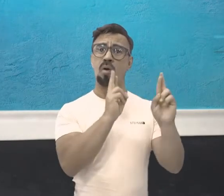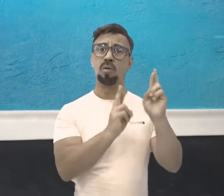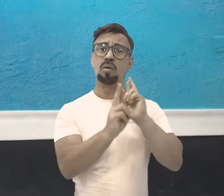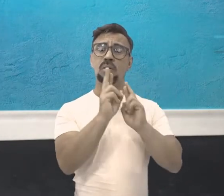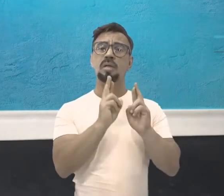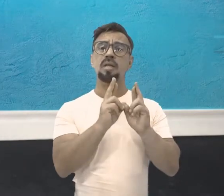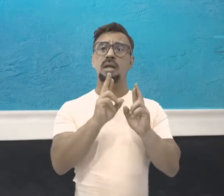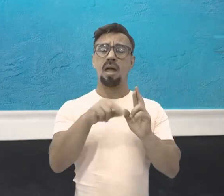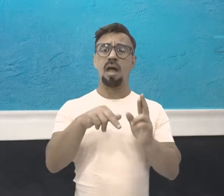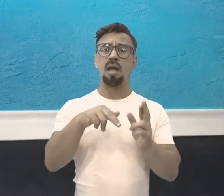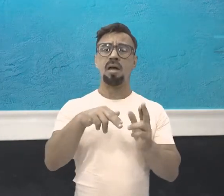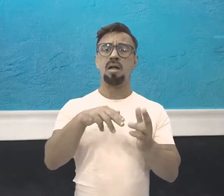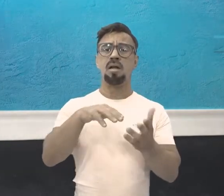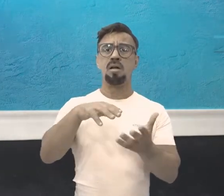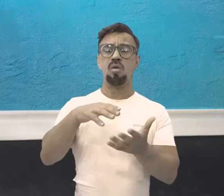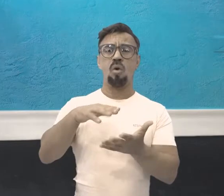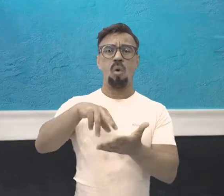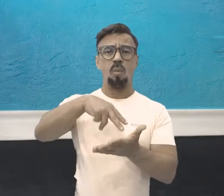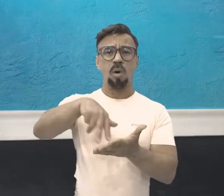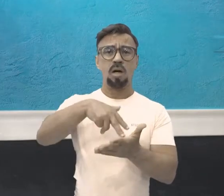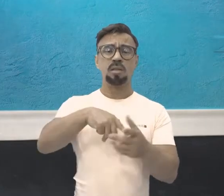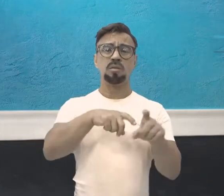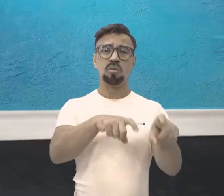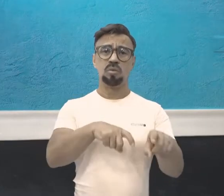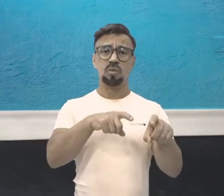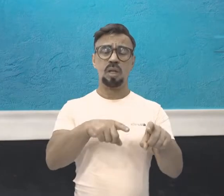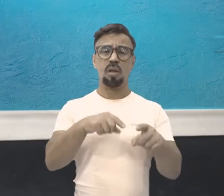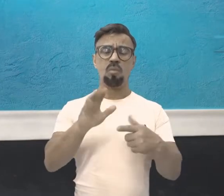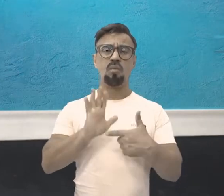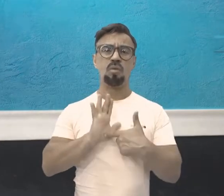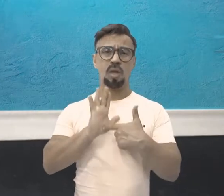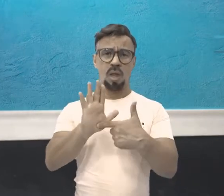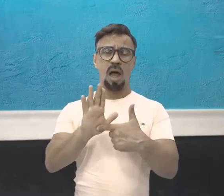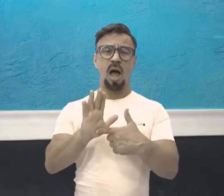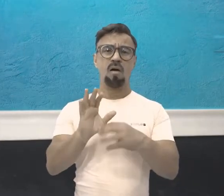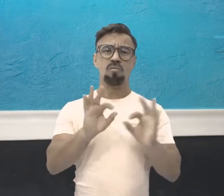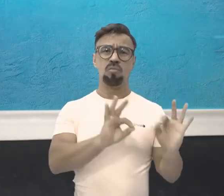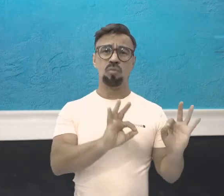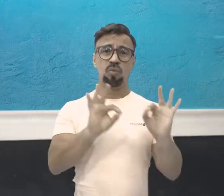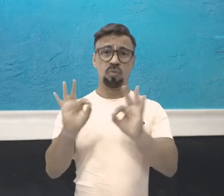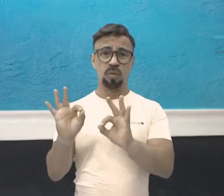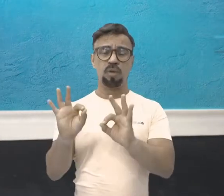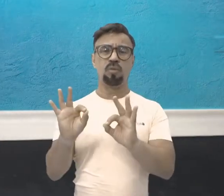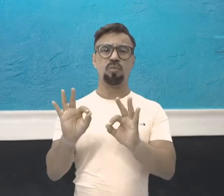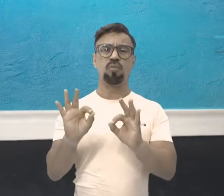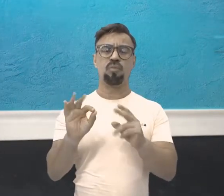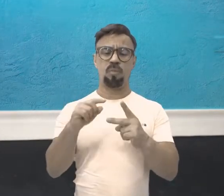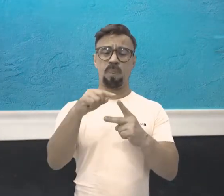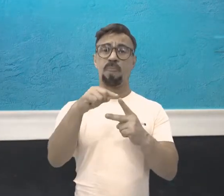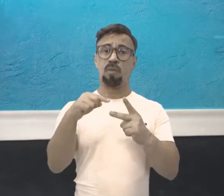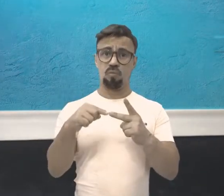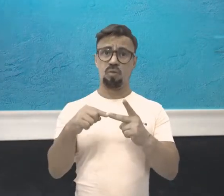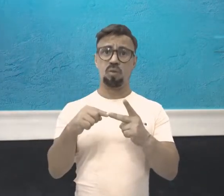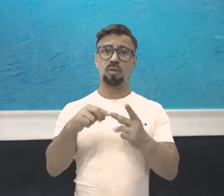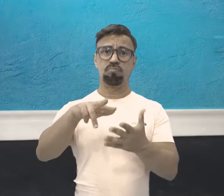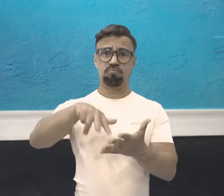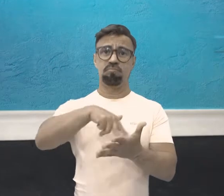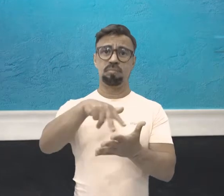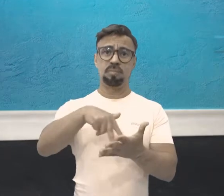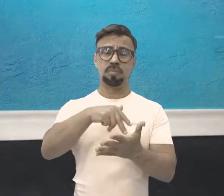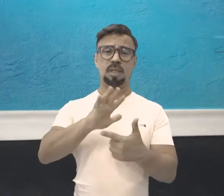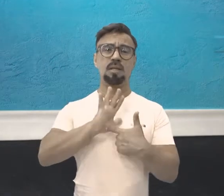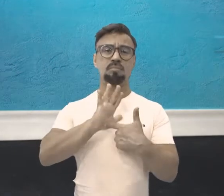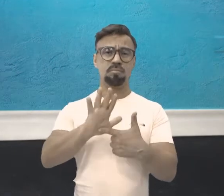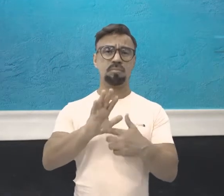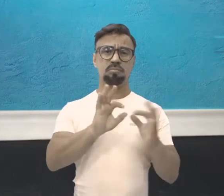Isso é o maracatu rural. Eu vou estar disponibilizando um vídeo do maracatu rural e também do maracatu